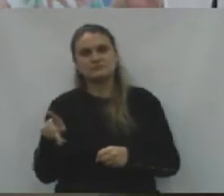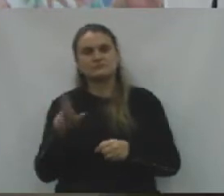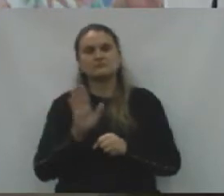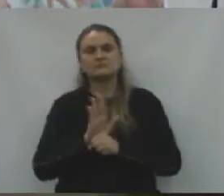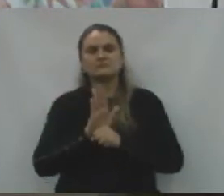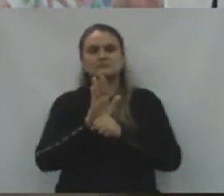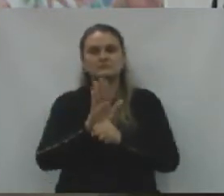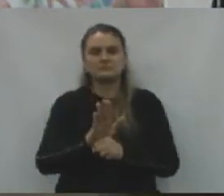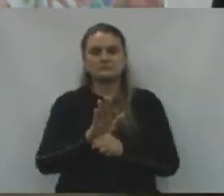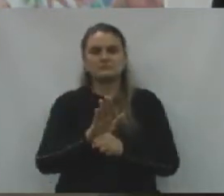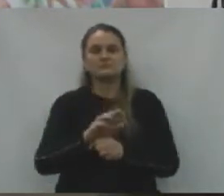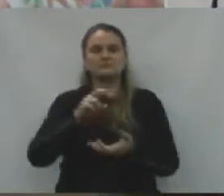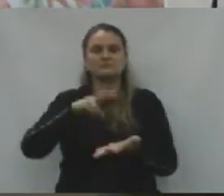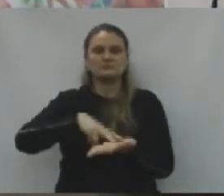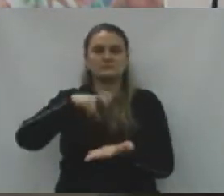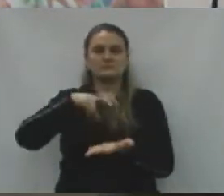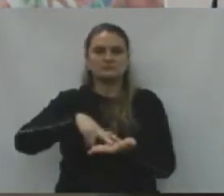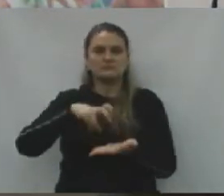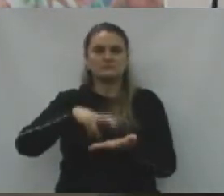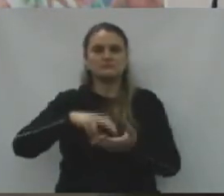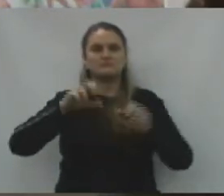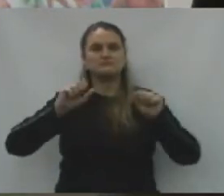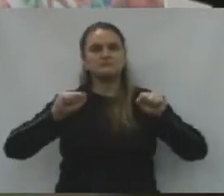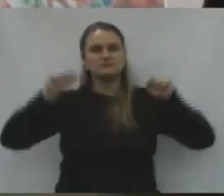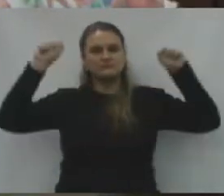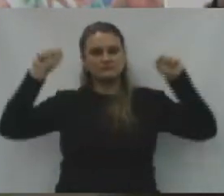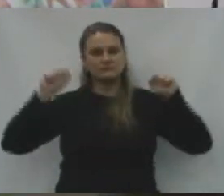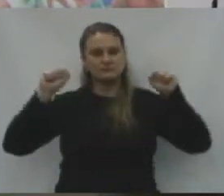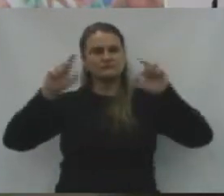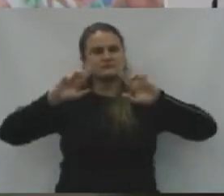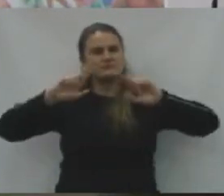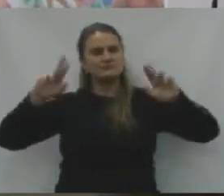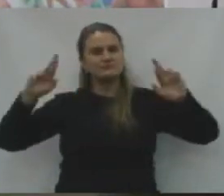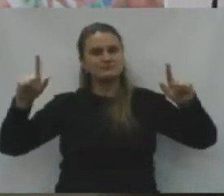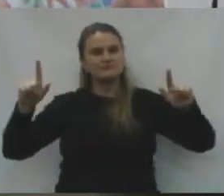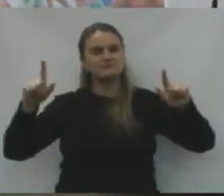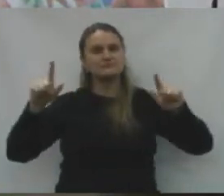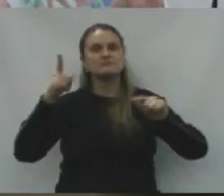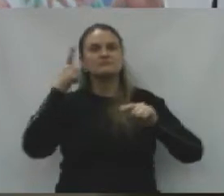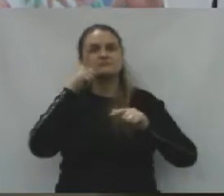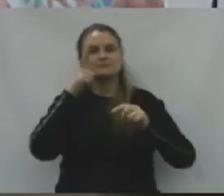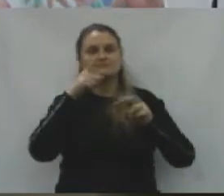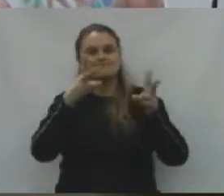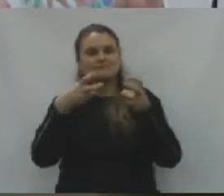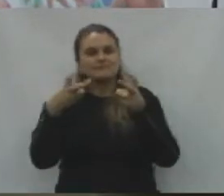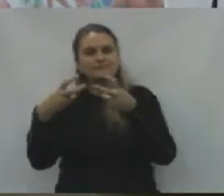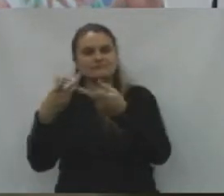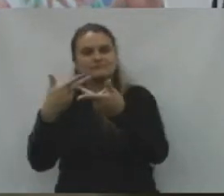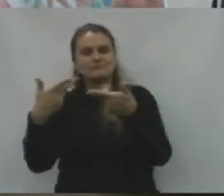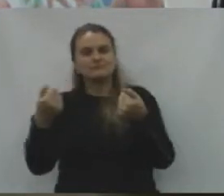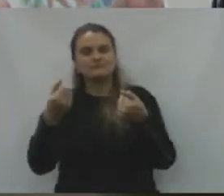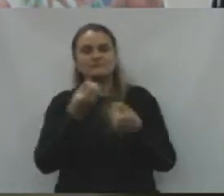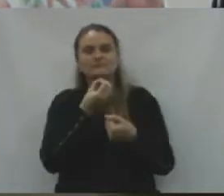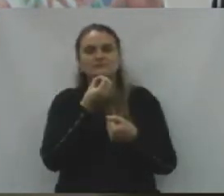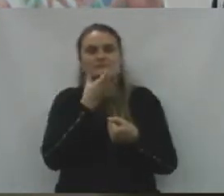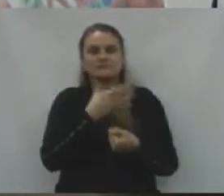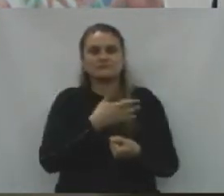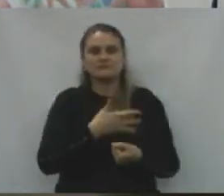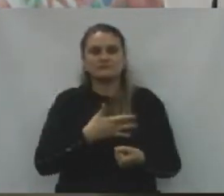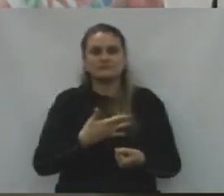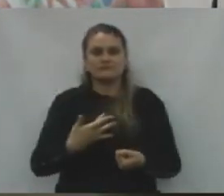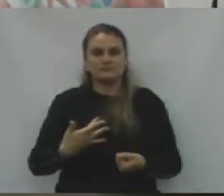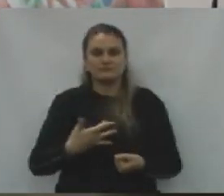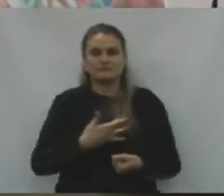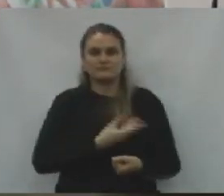bem, aulões de body pump, ginástica, entre outras modalidades que trazem, sim, o bem-estar, a qualidade de